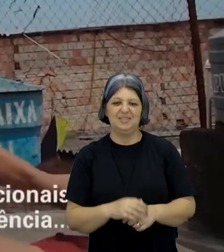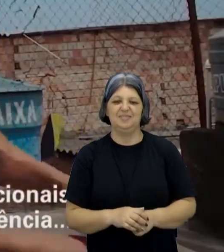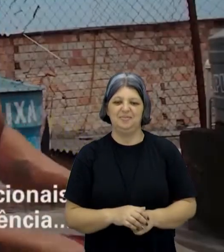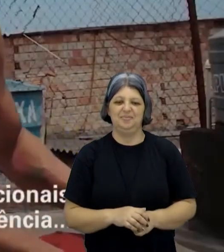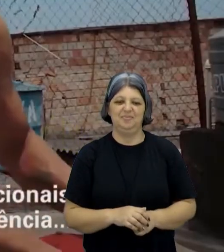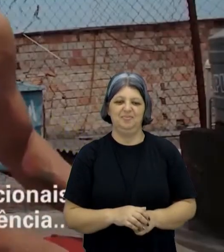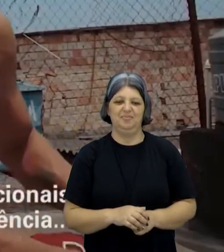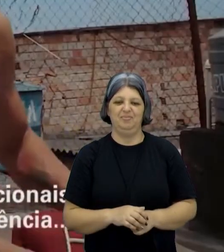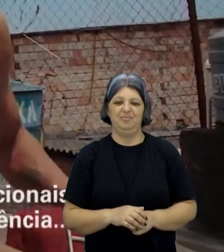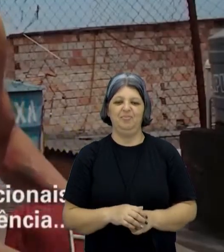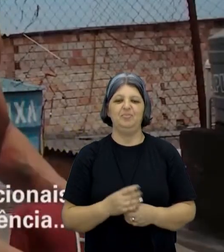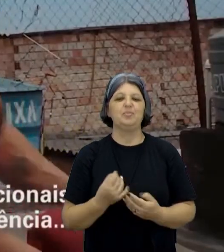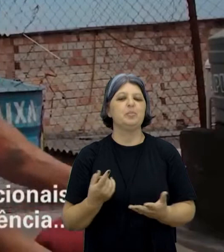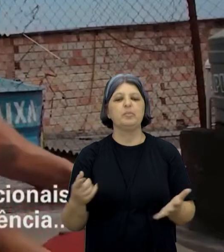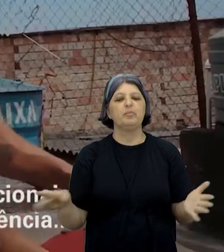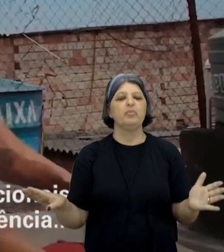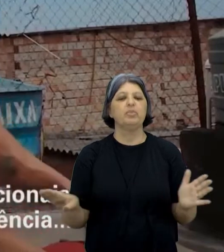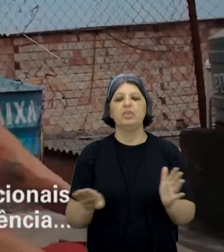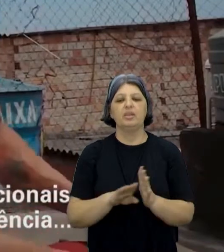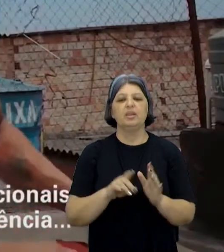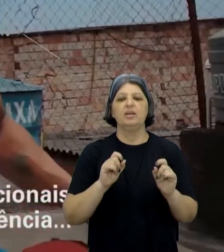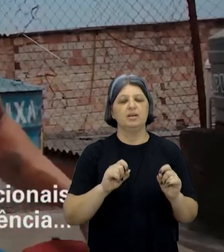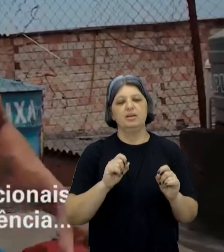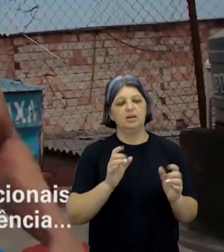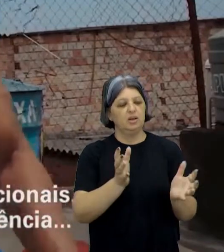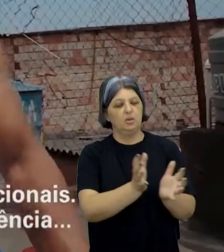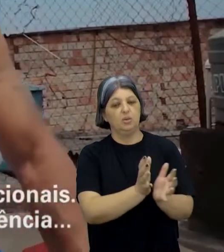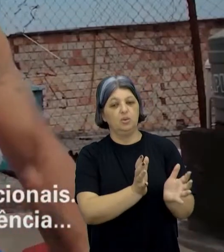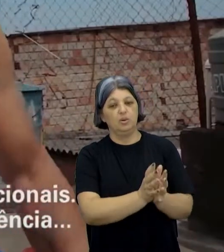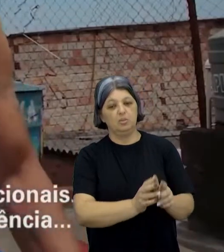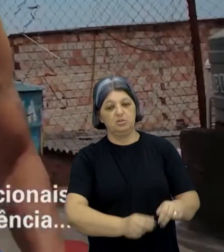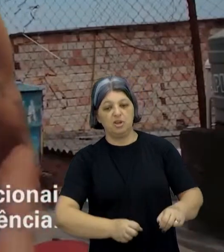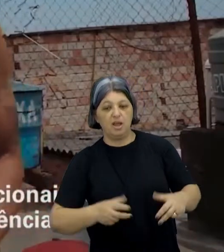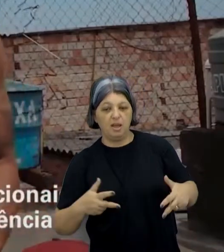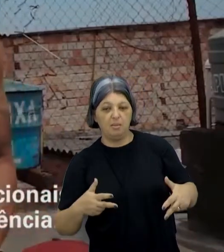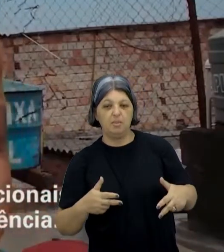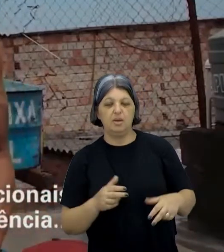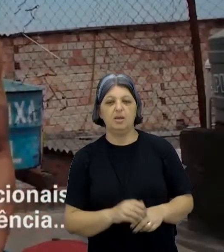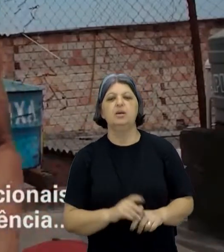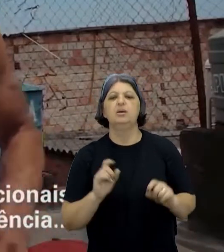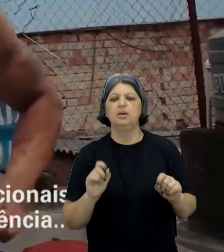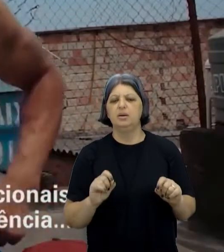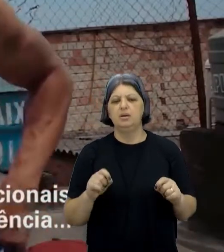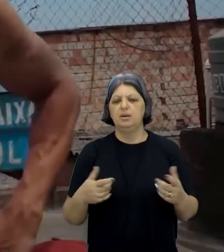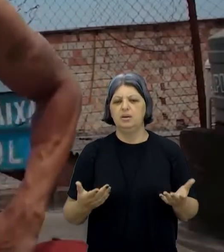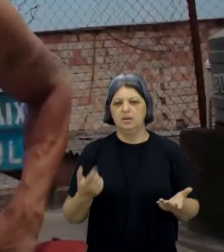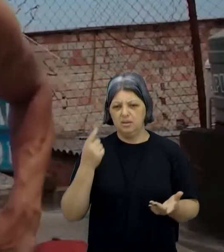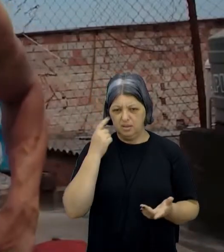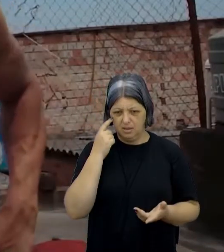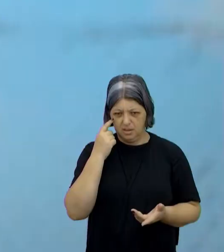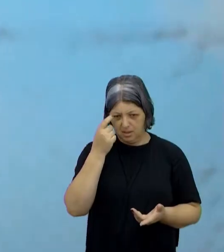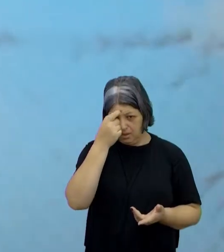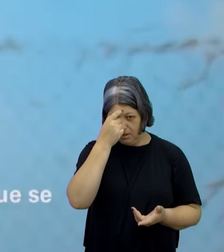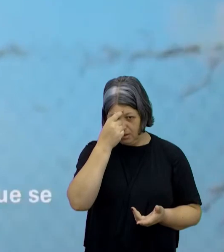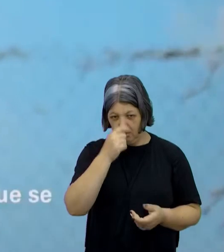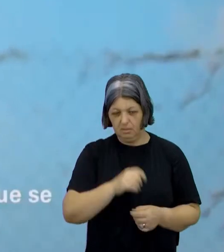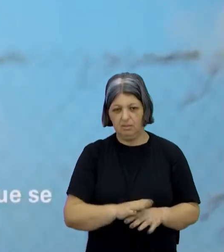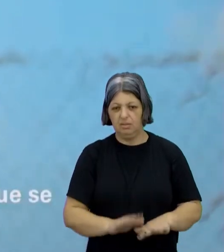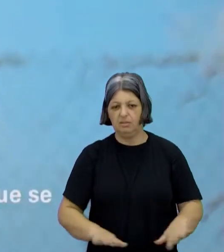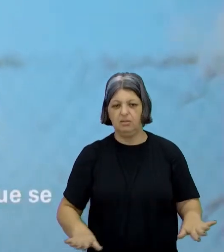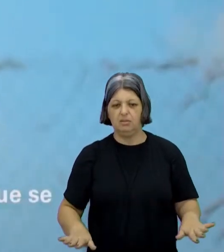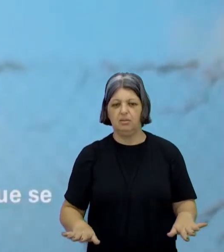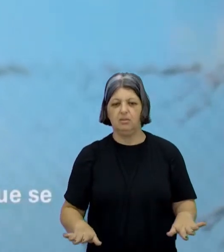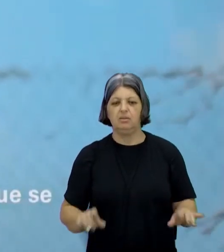dele, quando a gente vê uma criança que ouve Racionais, que ouve aquelas músicas e que cria consciência, ela